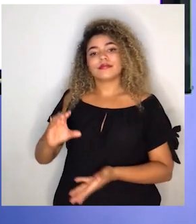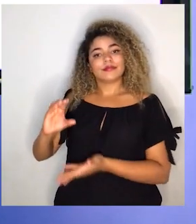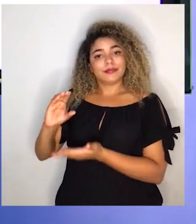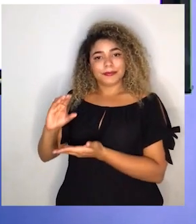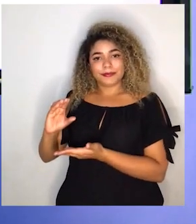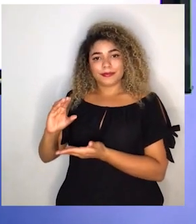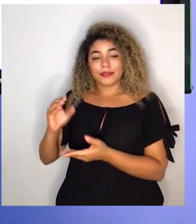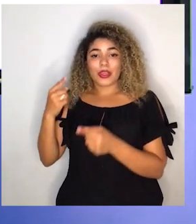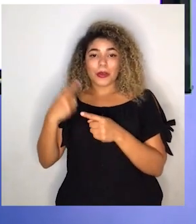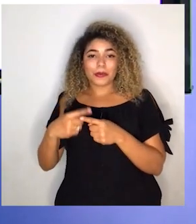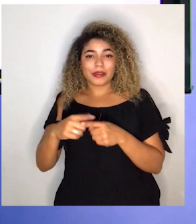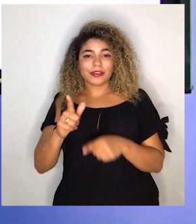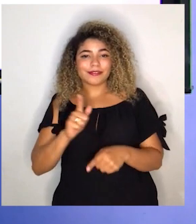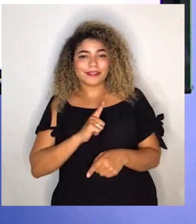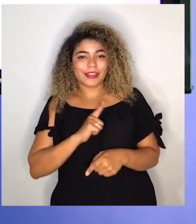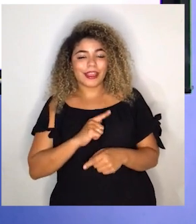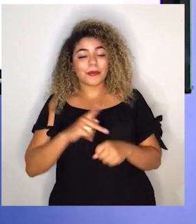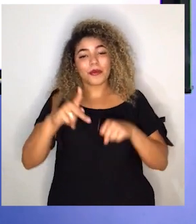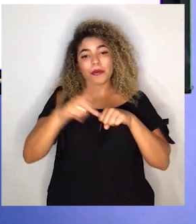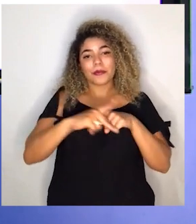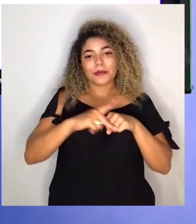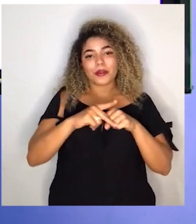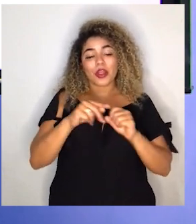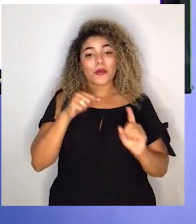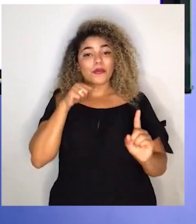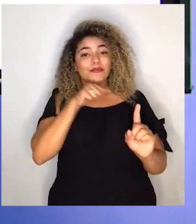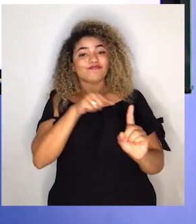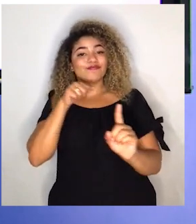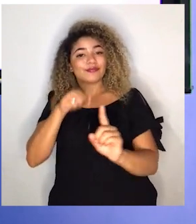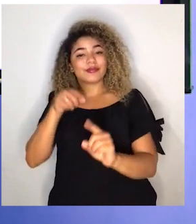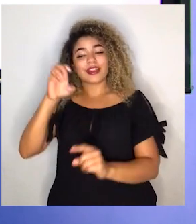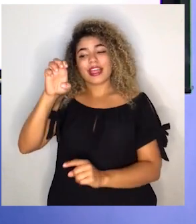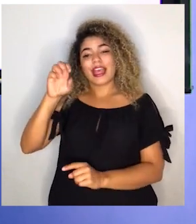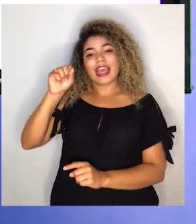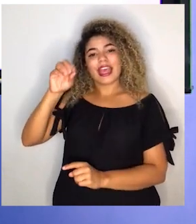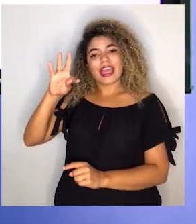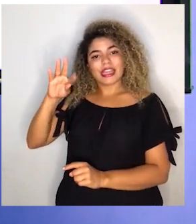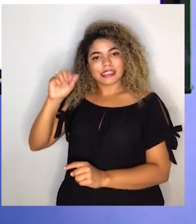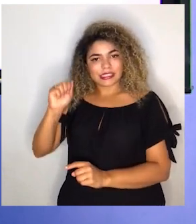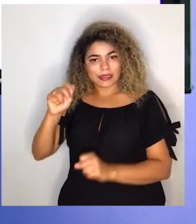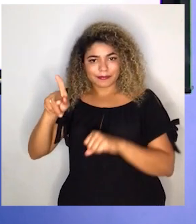letra C, pois temos o pronome demonstrativo esta.